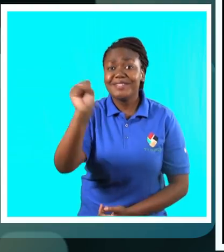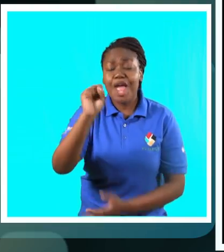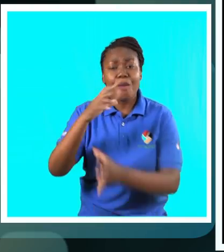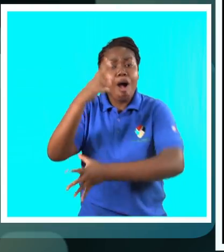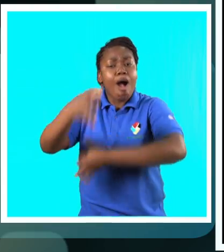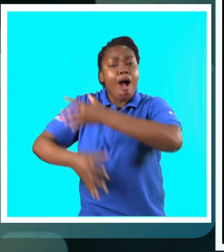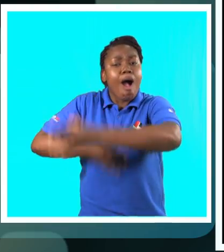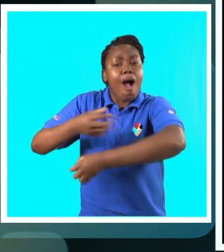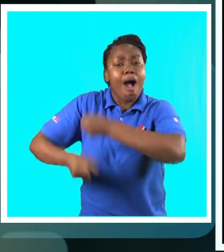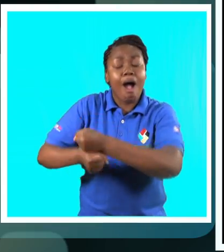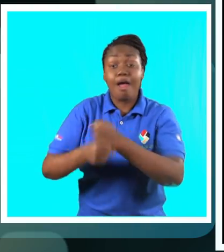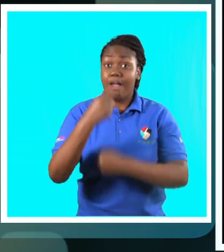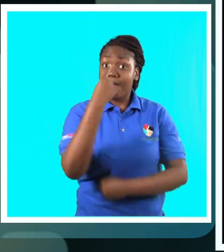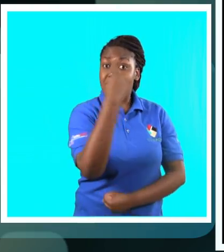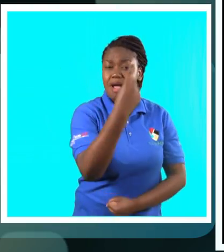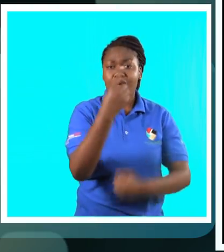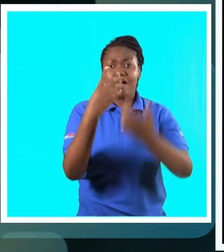libertação de Moçambique.